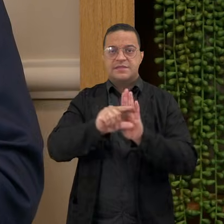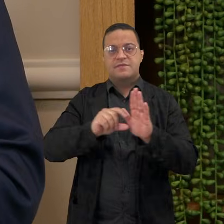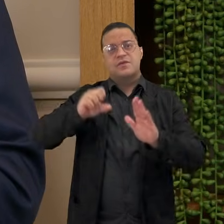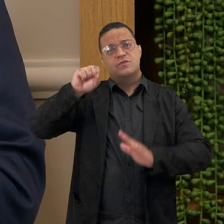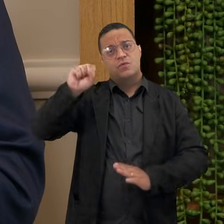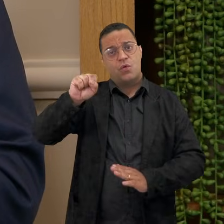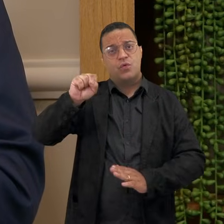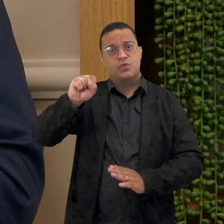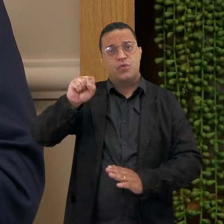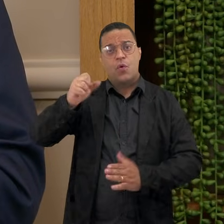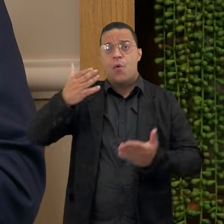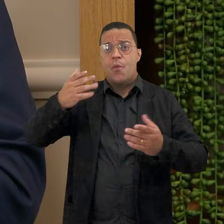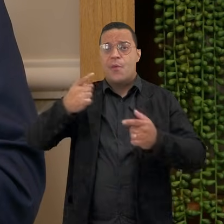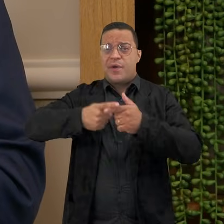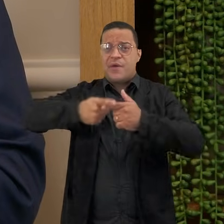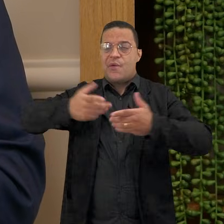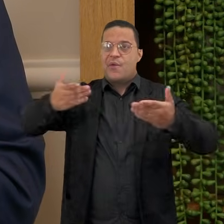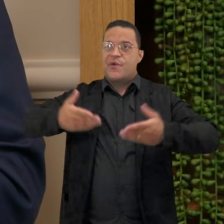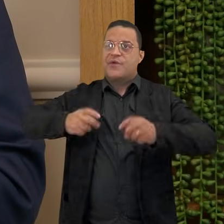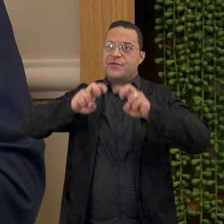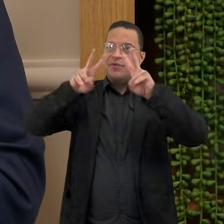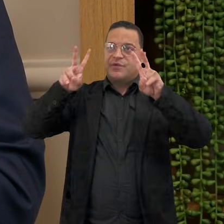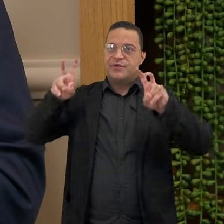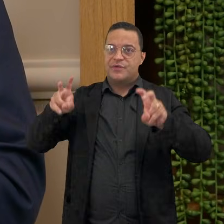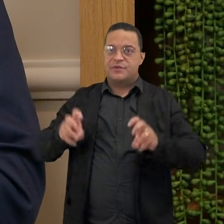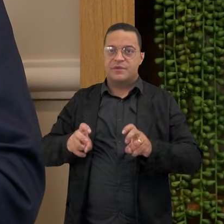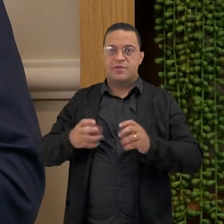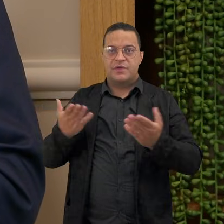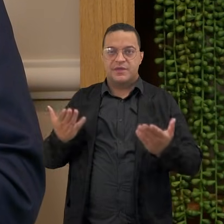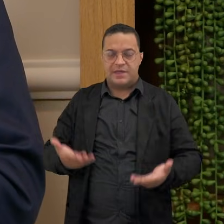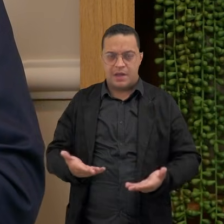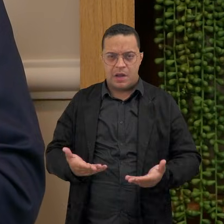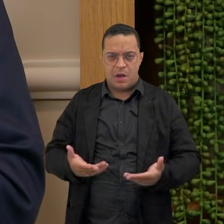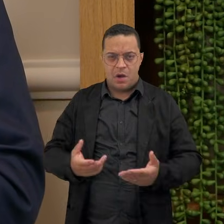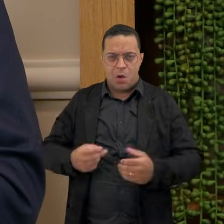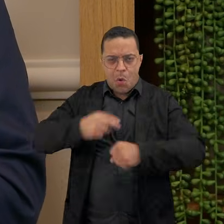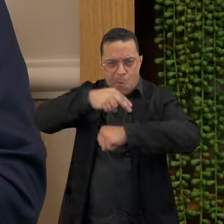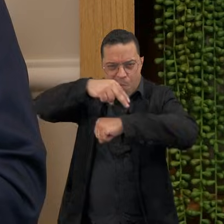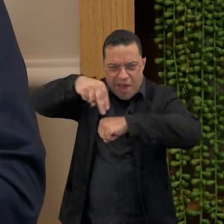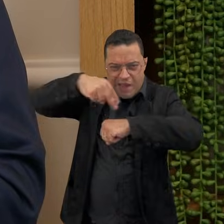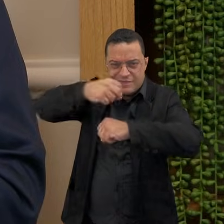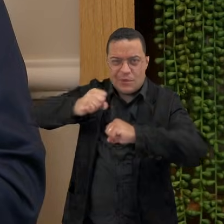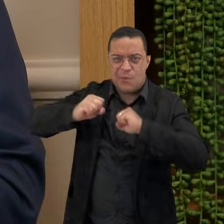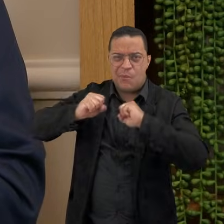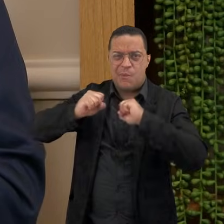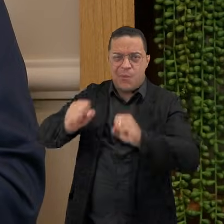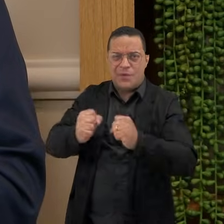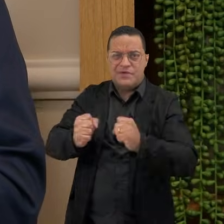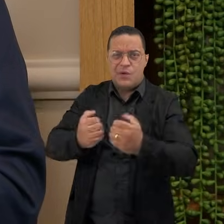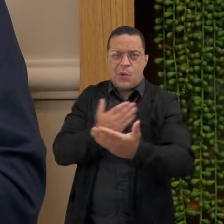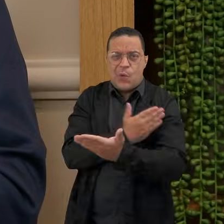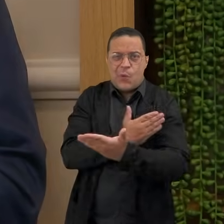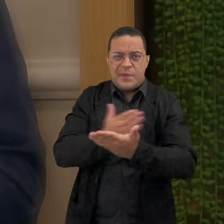ler. Nosso tema hoje é: nasceria uma nação num só dia?